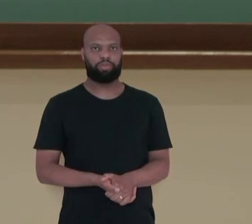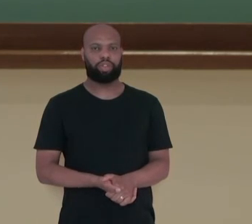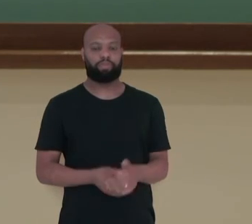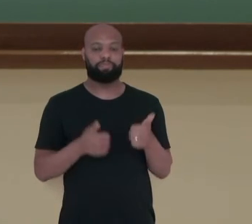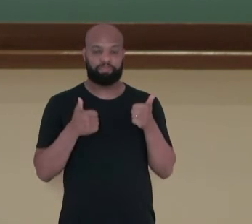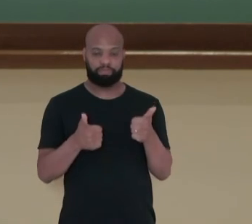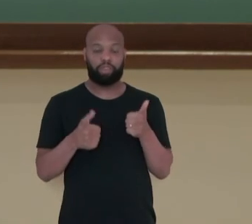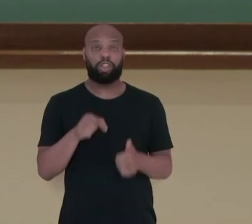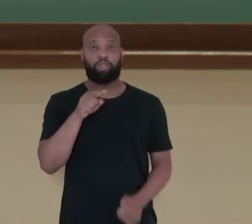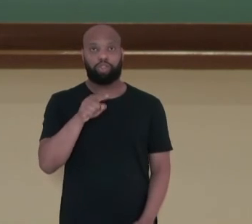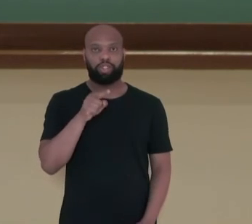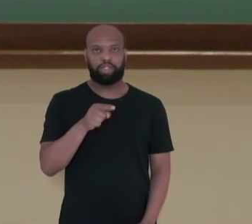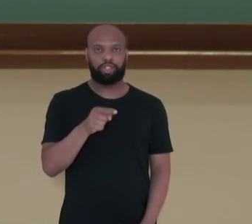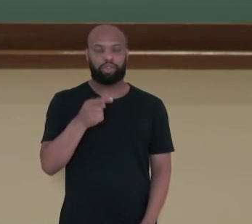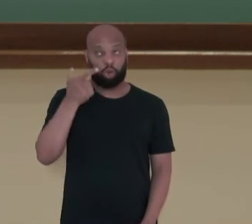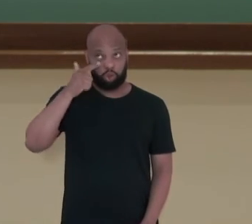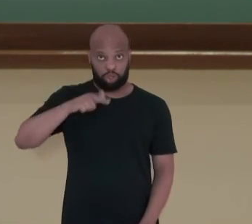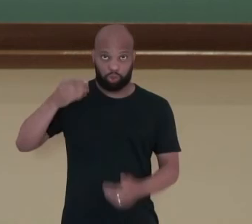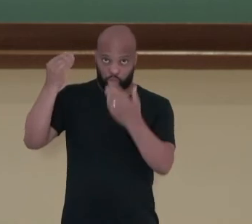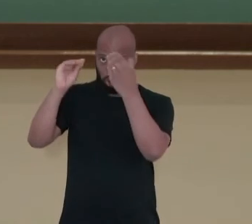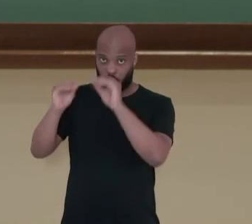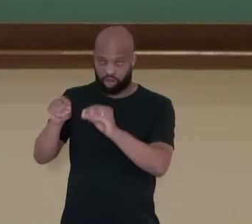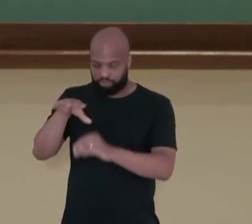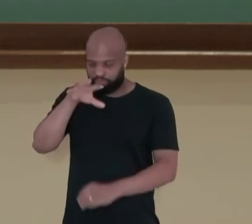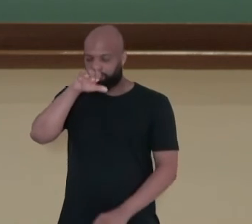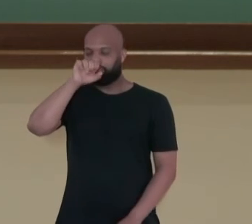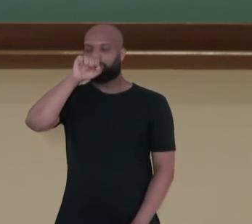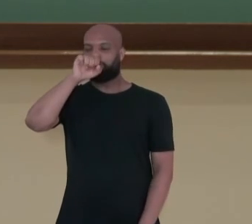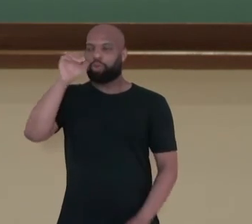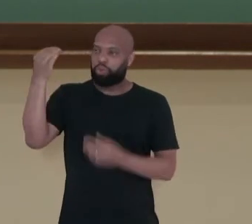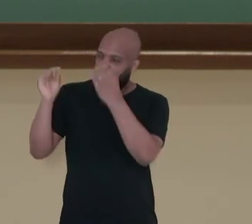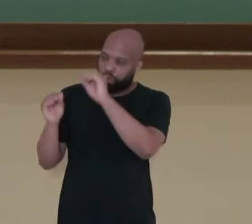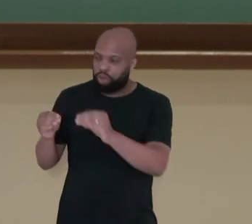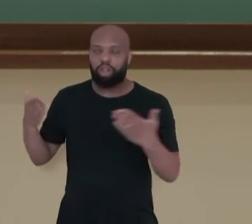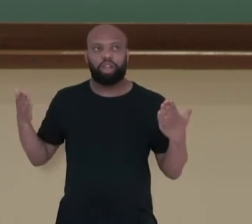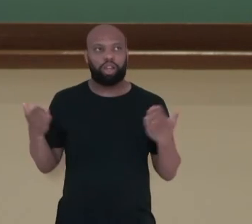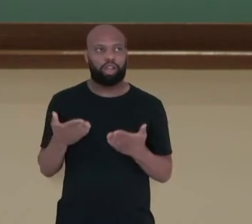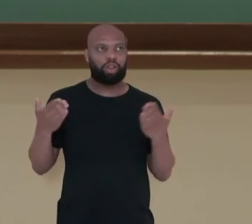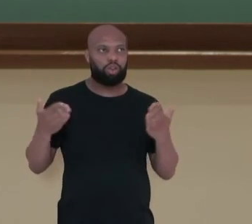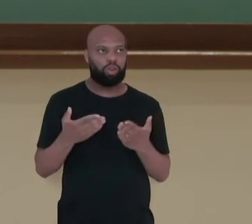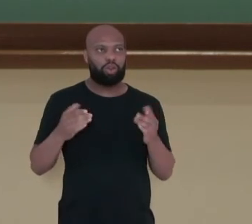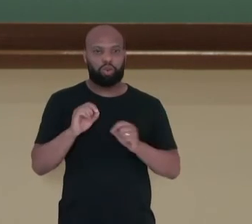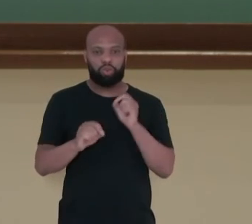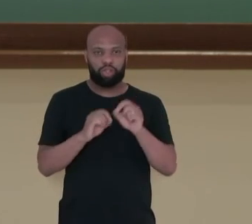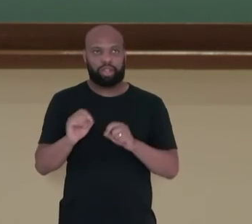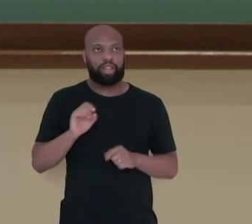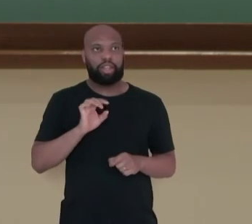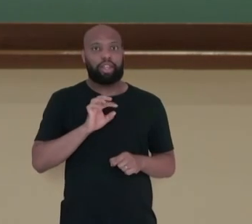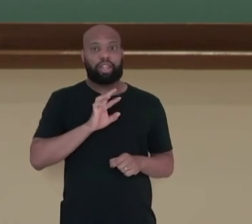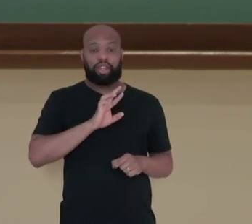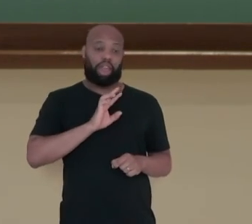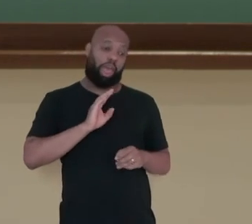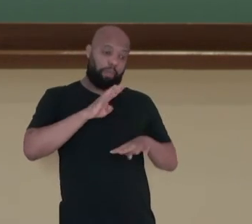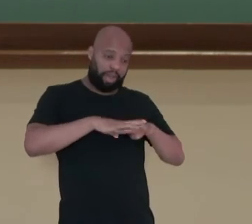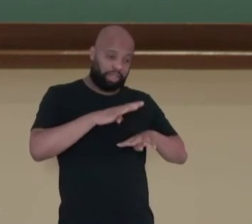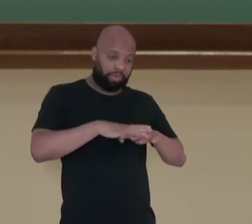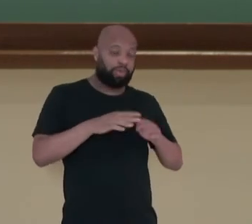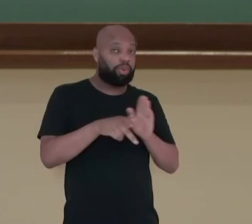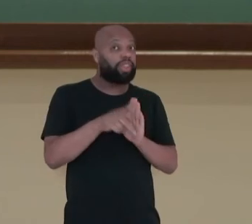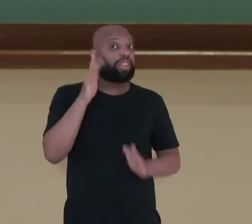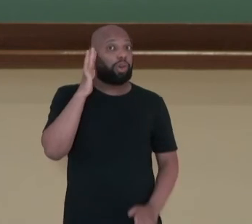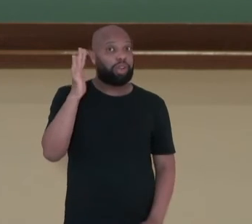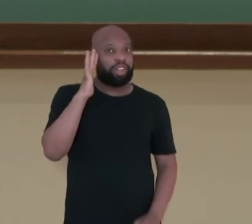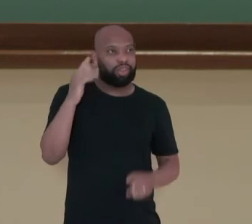Muito bem, você respirou para preencher? Porque aqui agora nós estamos transformando a matemática numa teoria, certo? A